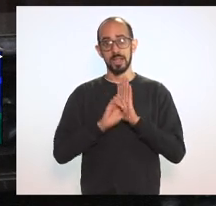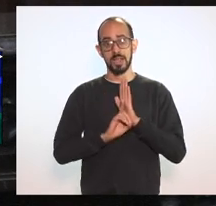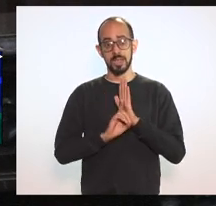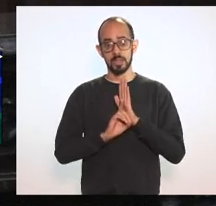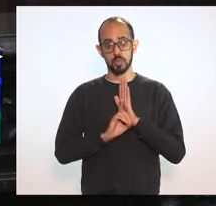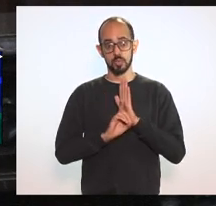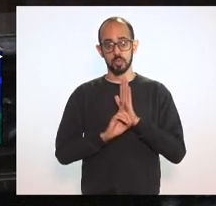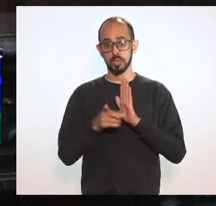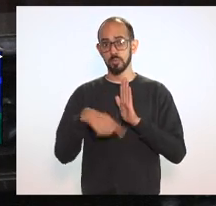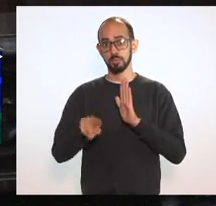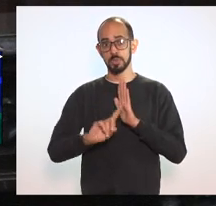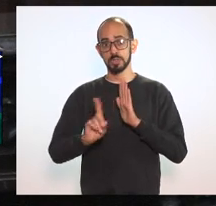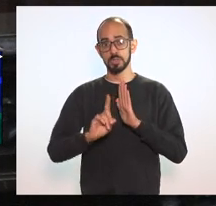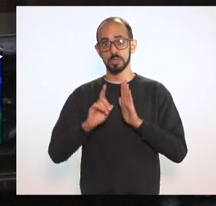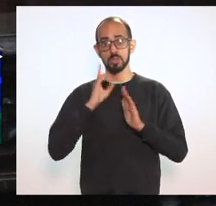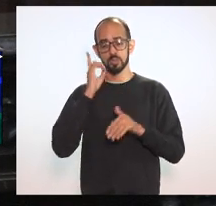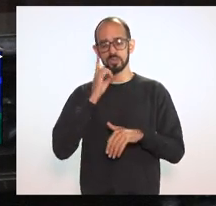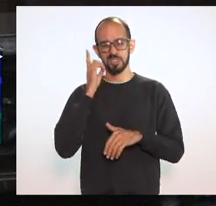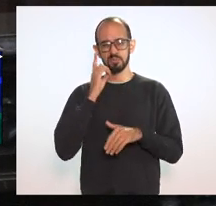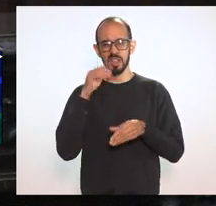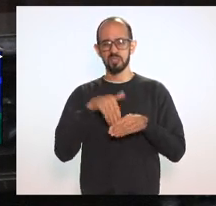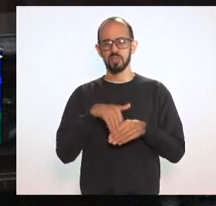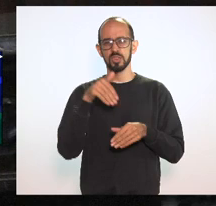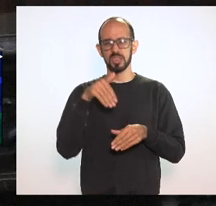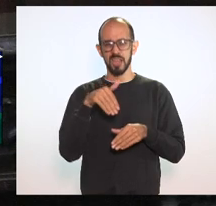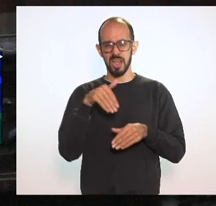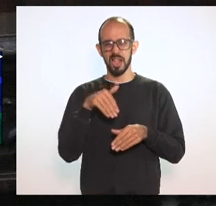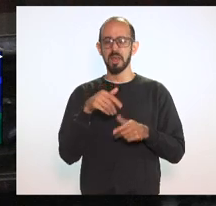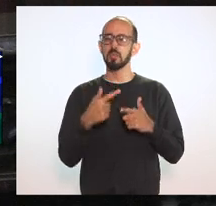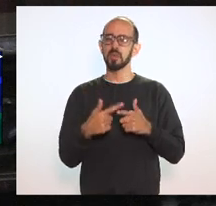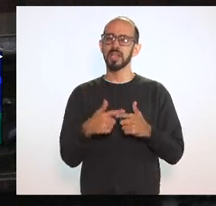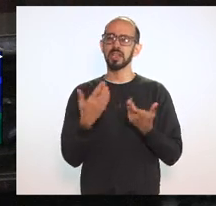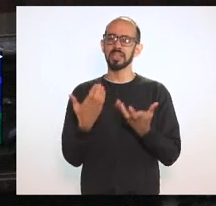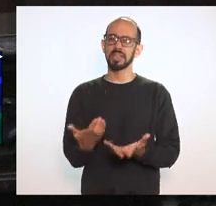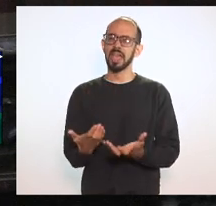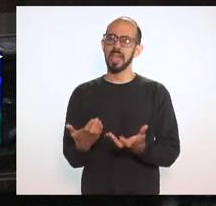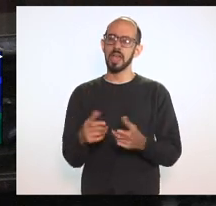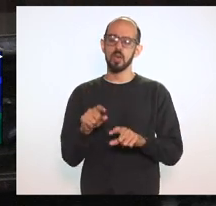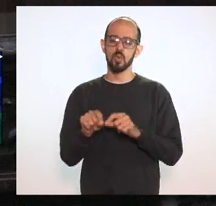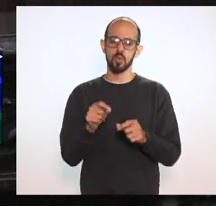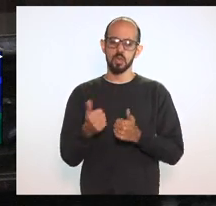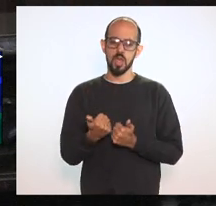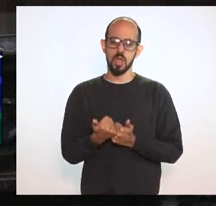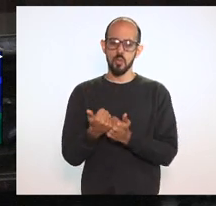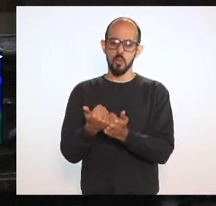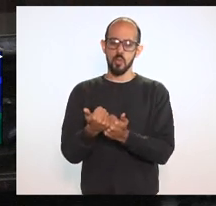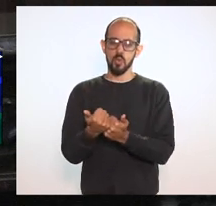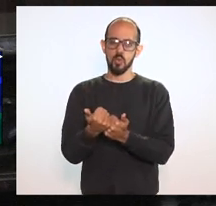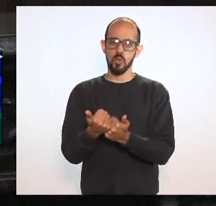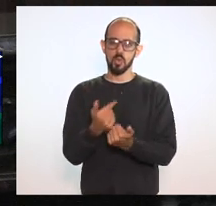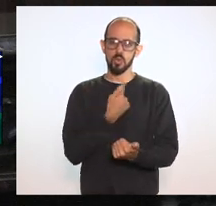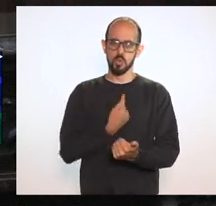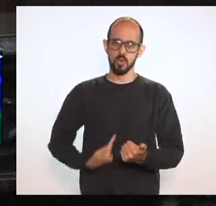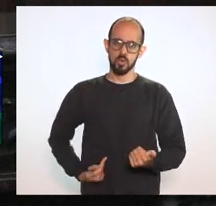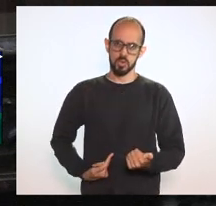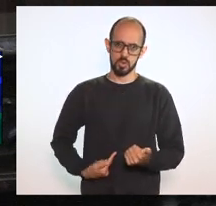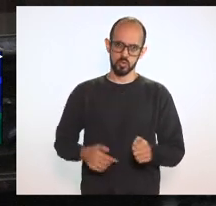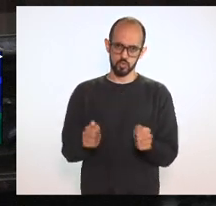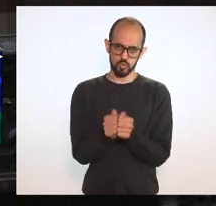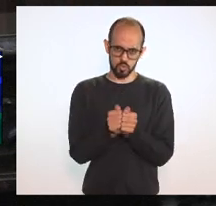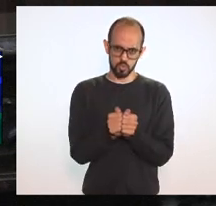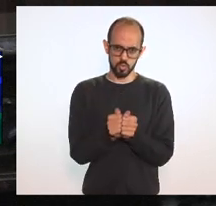se não fez porque querem mas porque o governador que achou desse ela dos deputados para fazer qualquer coisa no Rio de Janeiro